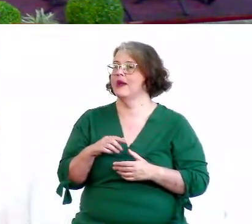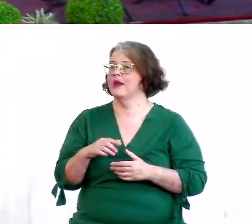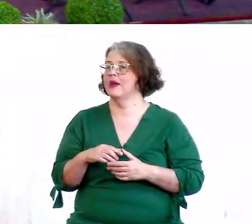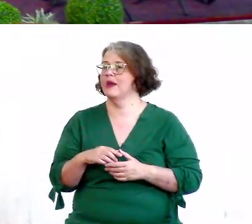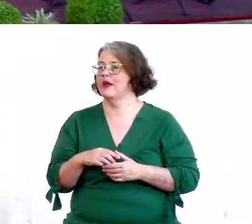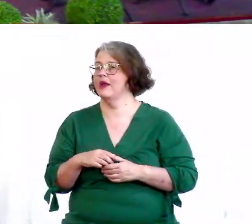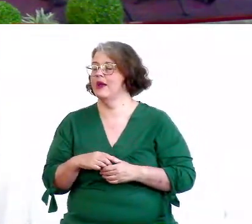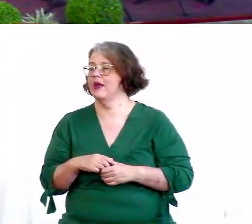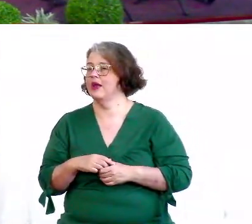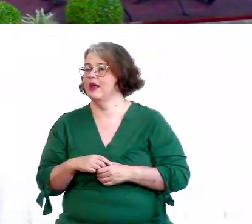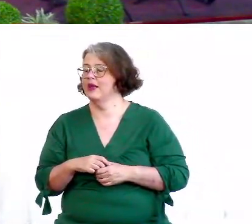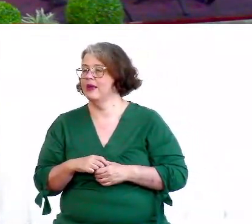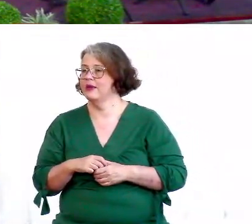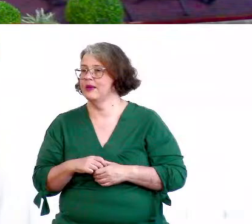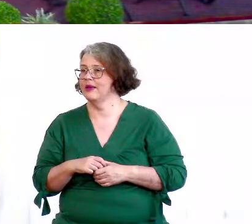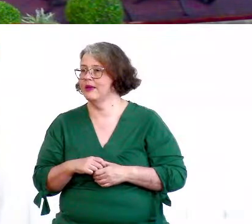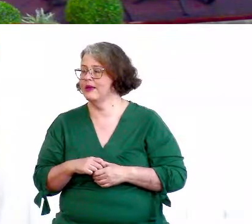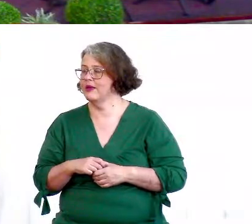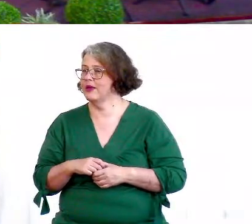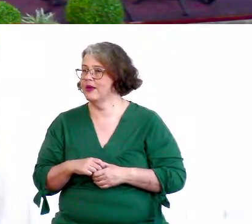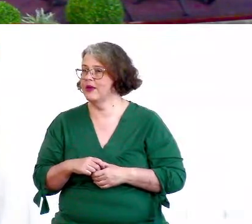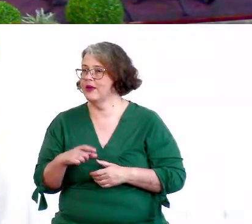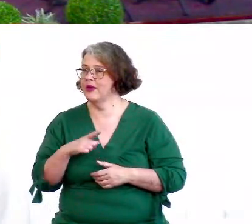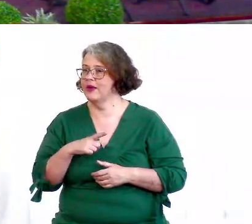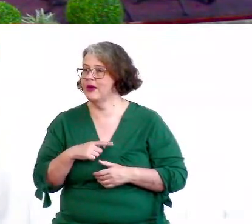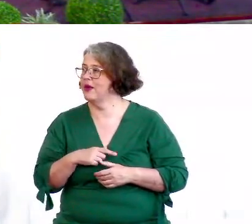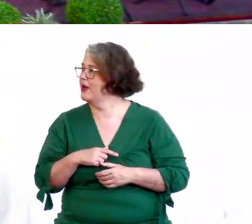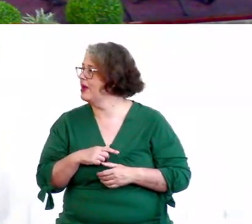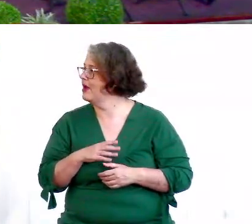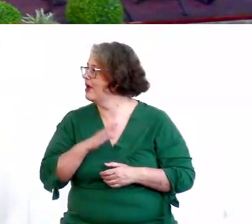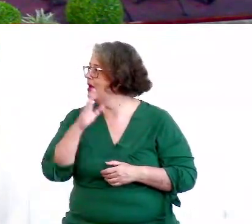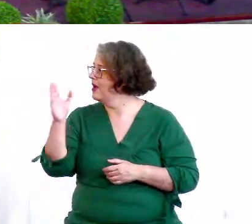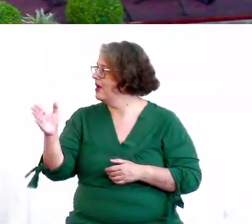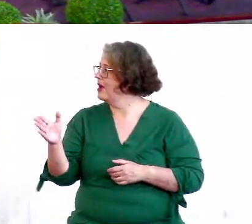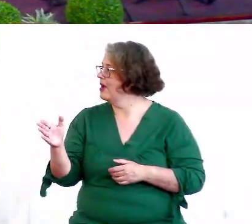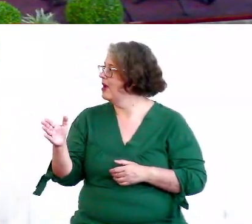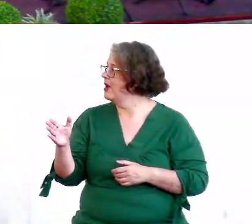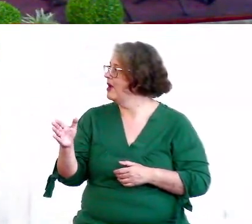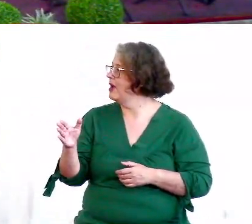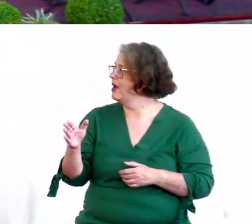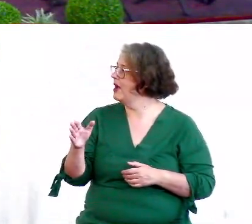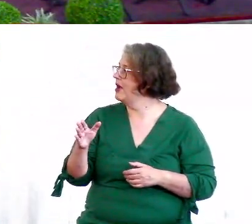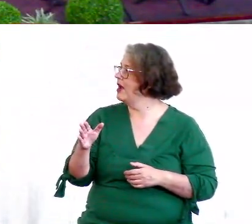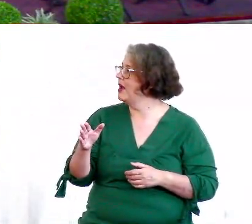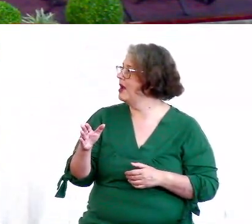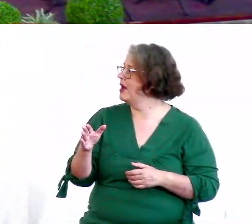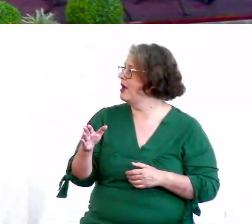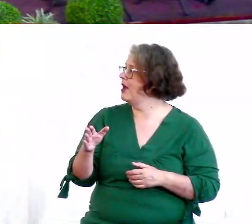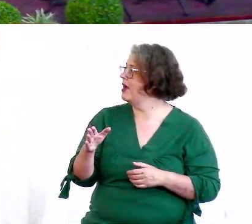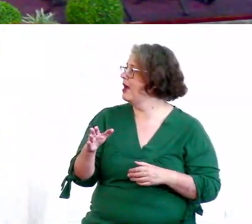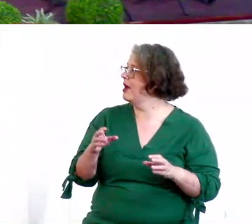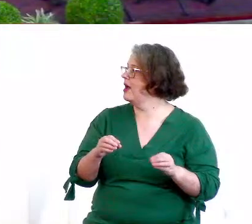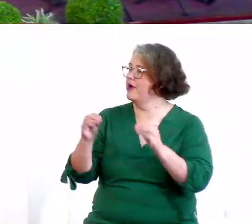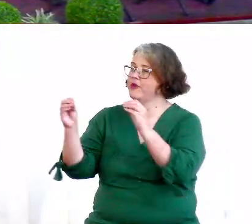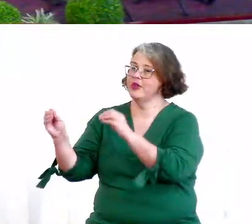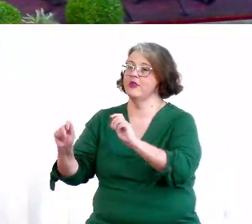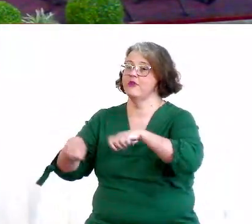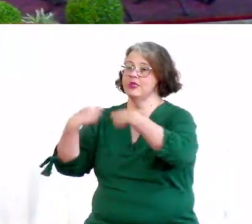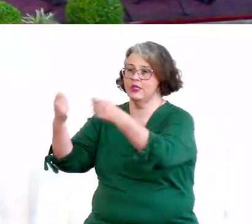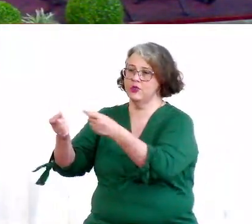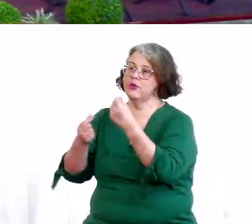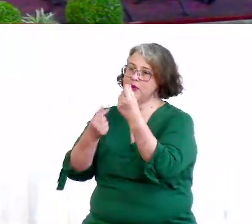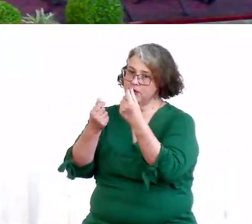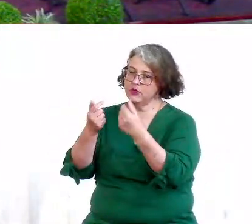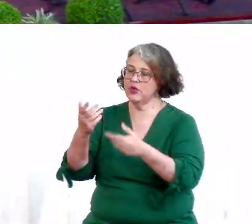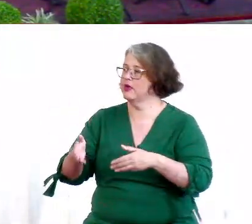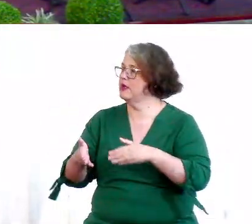coisas esquisitas aí. Automaticamente já vai vincular a sua conta com a conta que vai receber, você doa o valor.